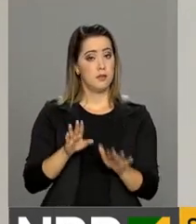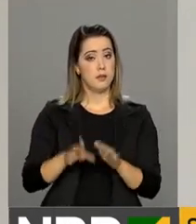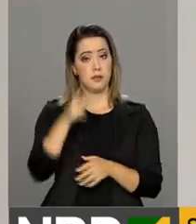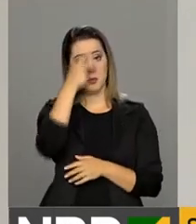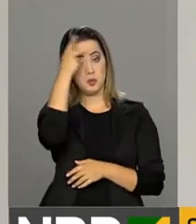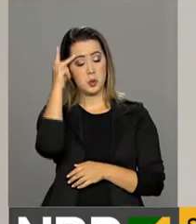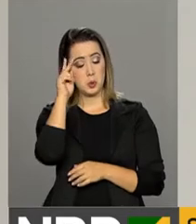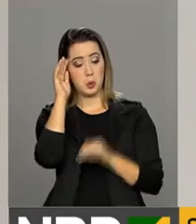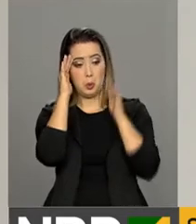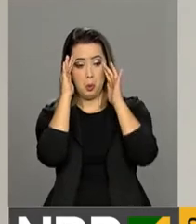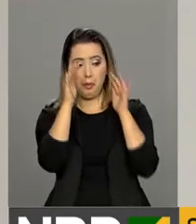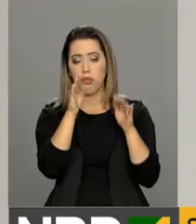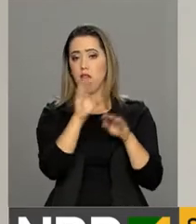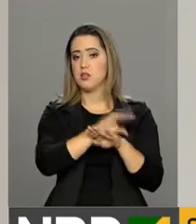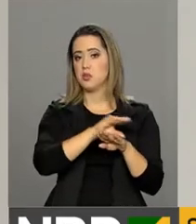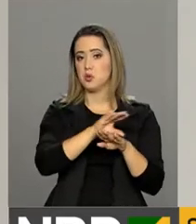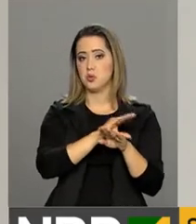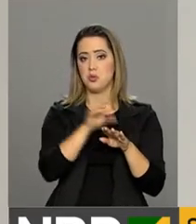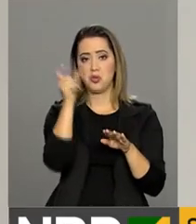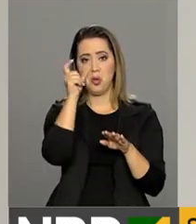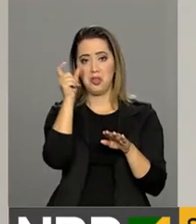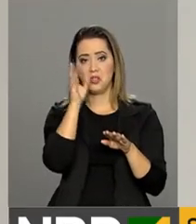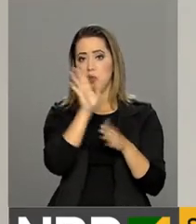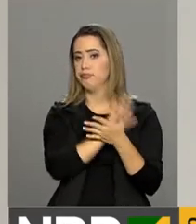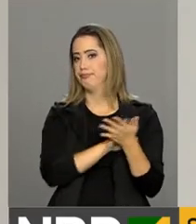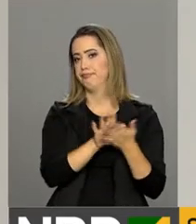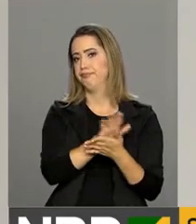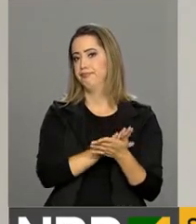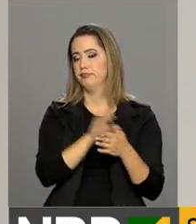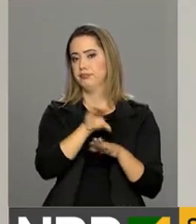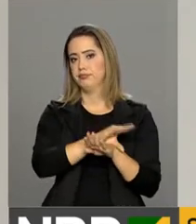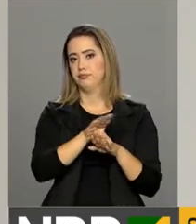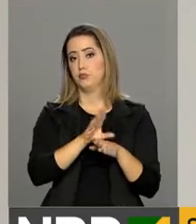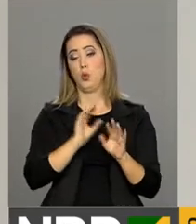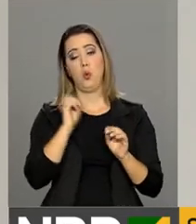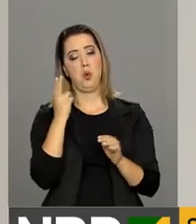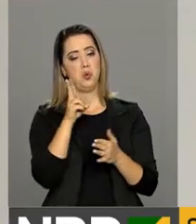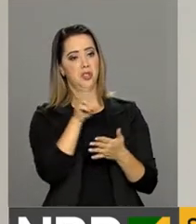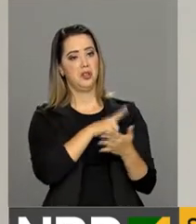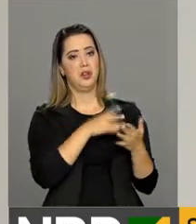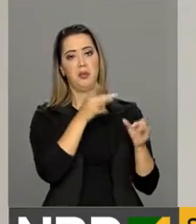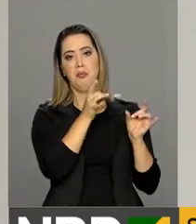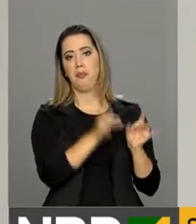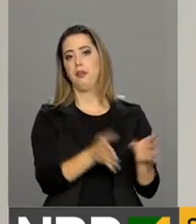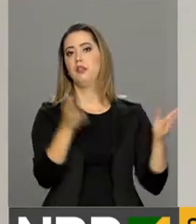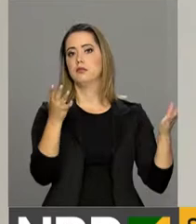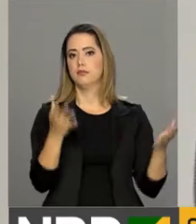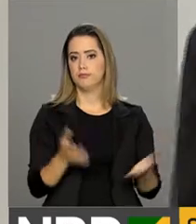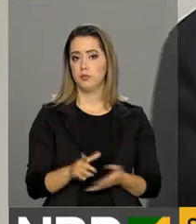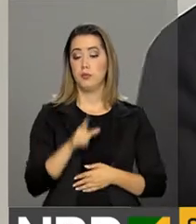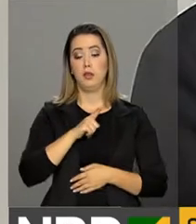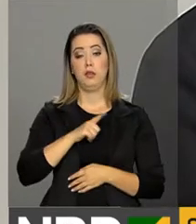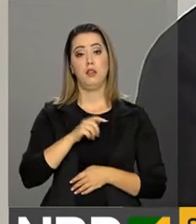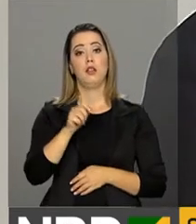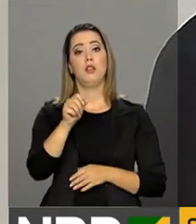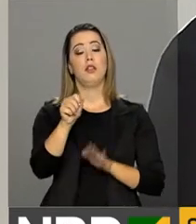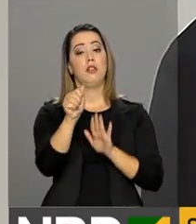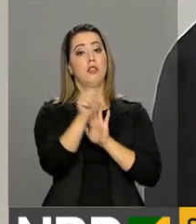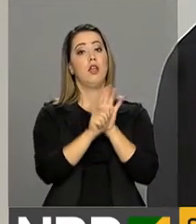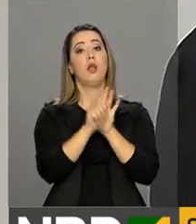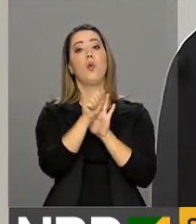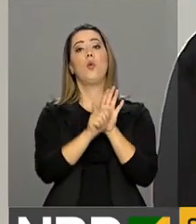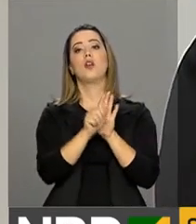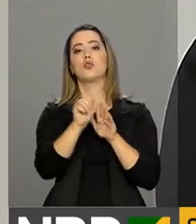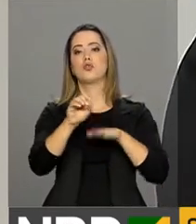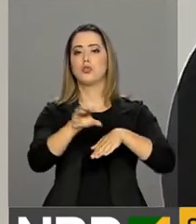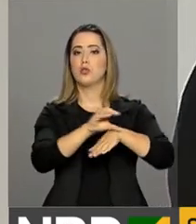lei jeito não não não há homenageiam porque há um artigo nos outros 17 11 que diz claramente